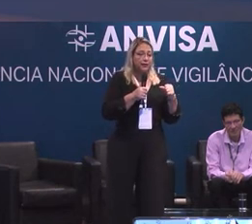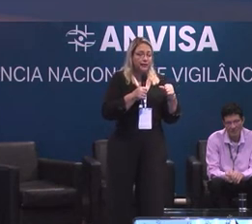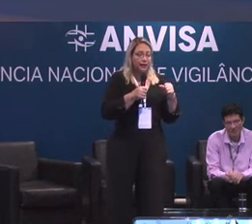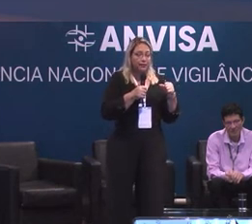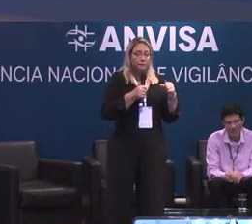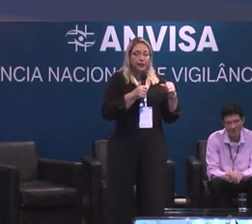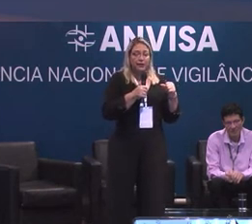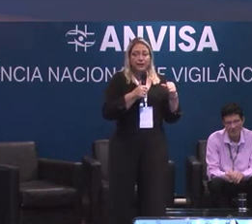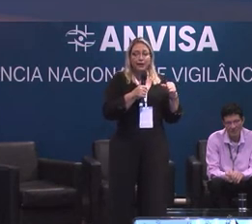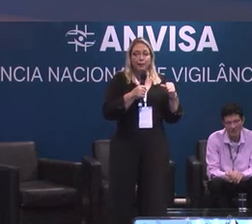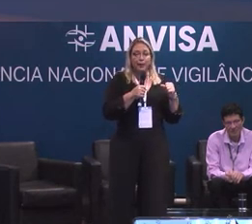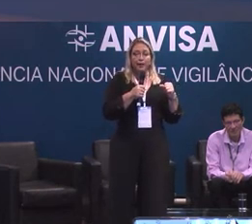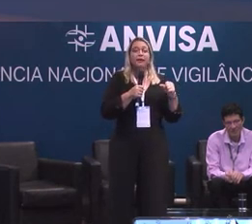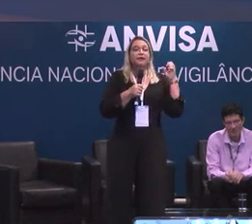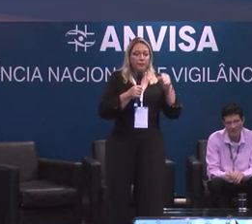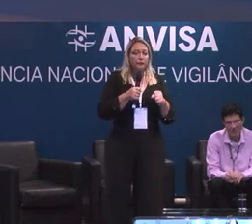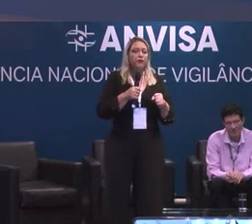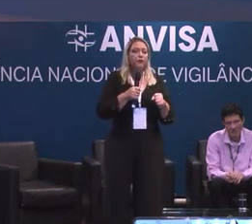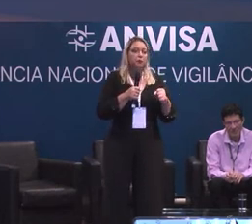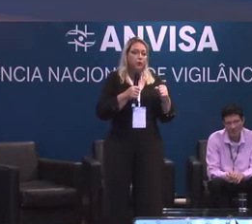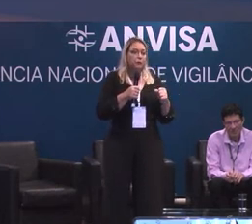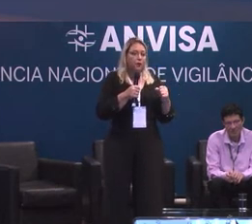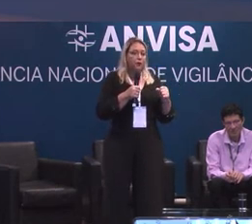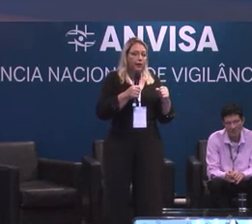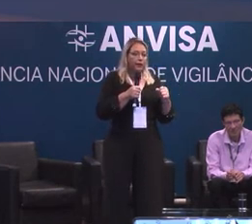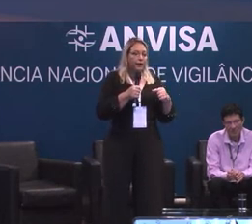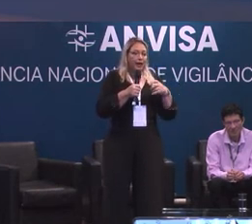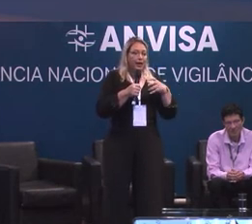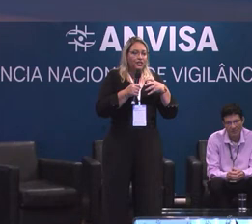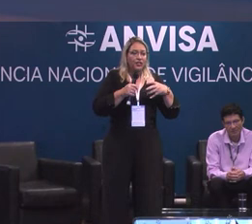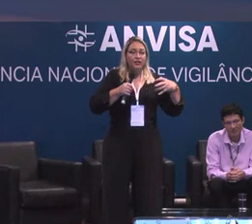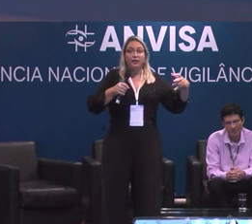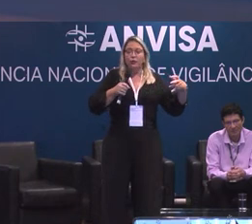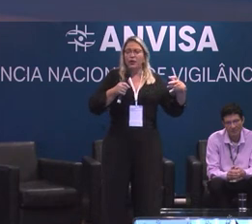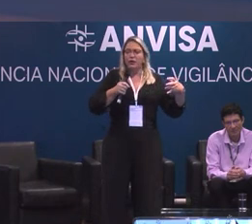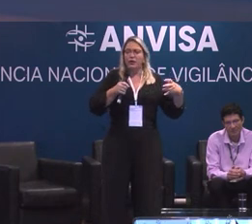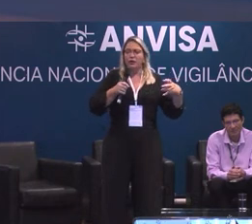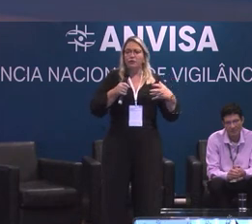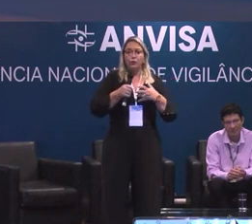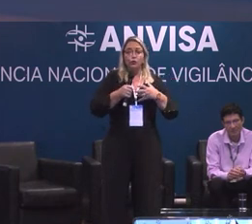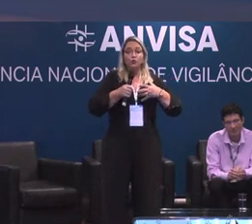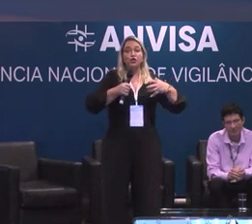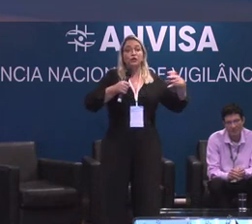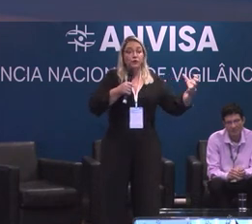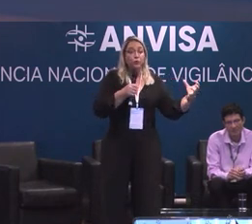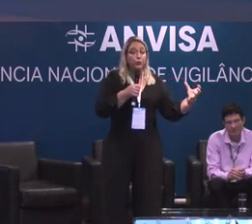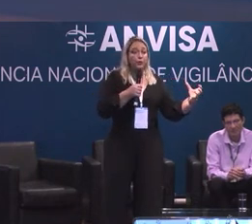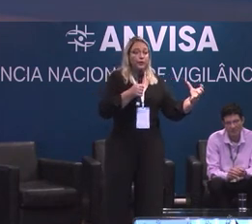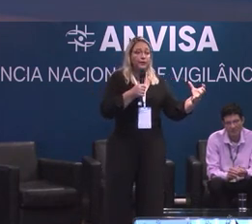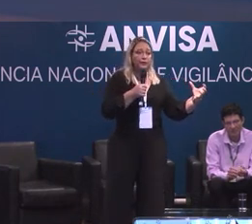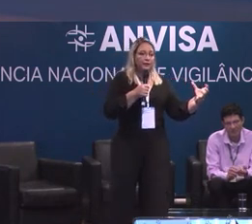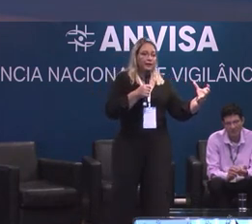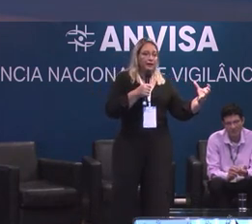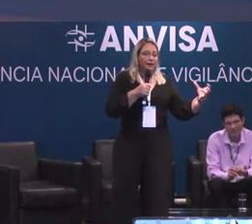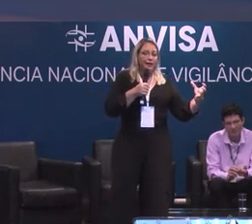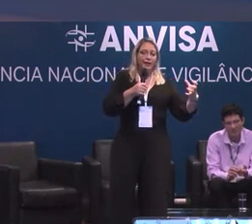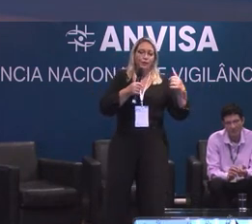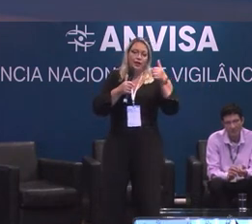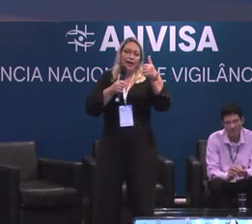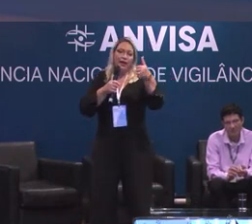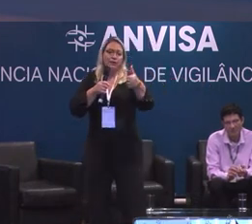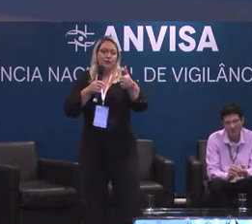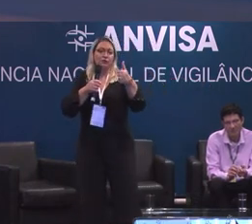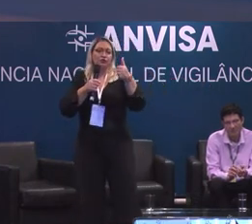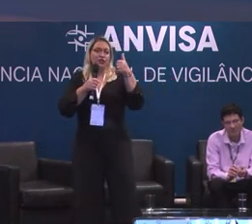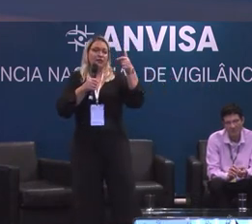da dosimetria da pena também foi muito bem acolhida. A gente entendeu que tinha um fator subjetivo muito grande em o que era